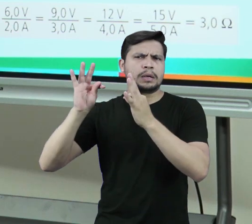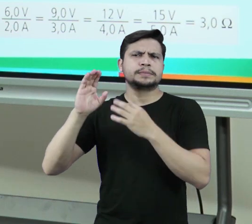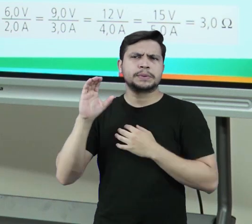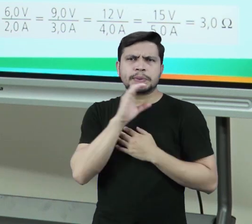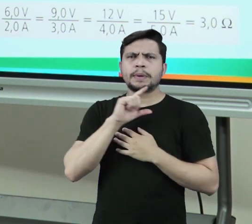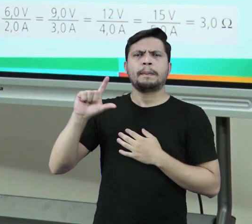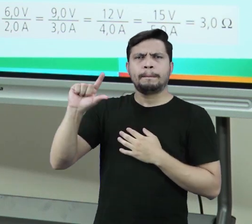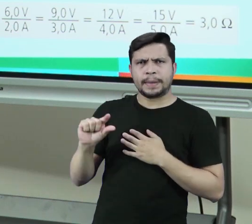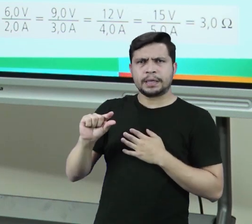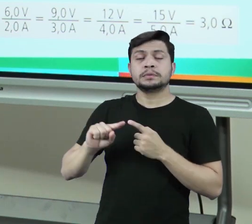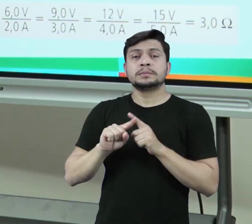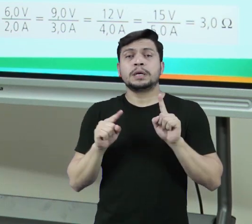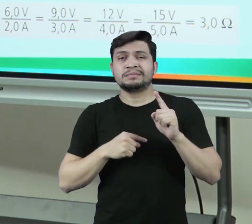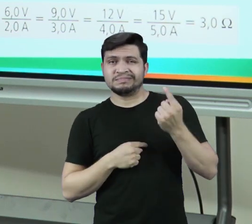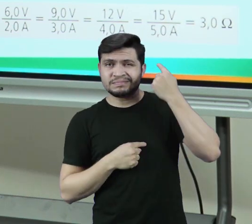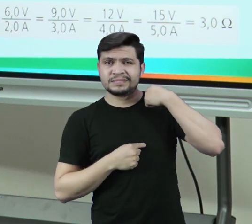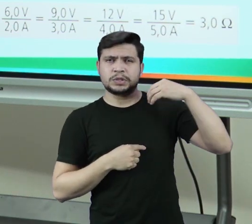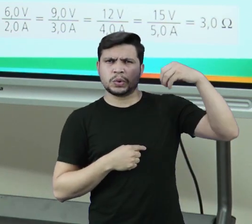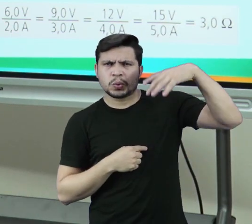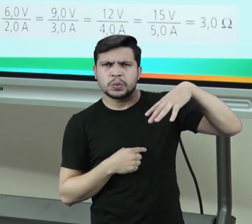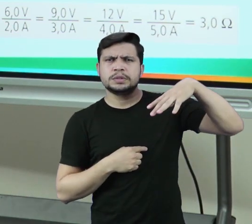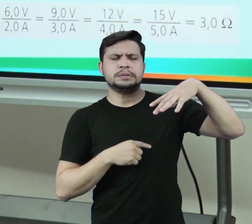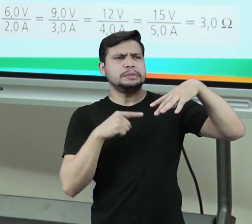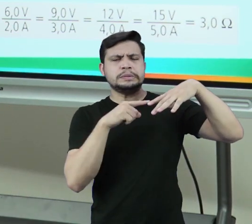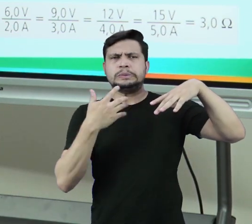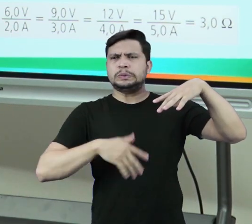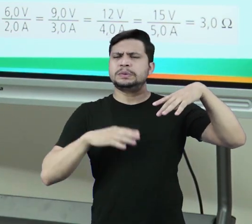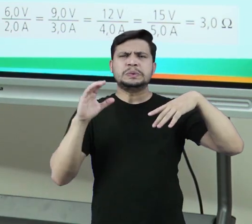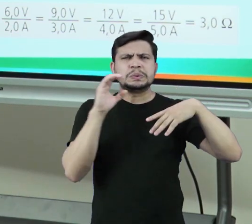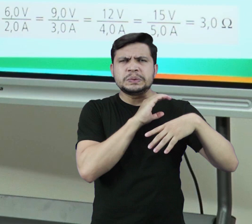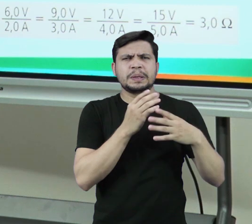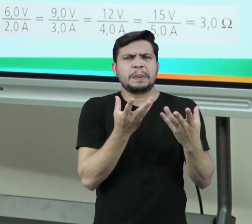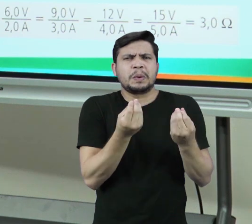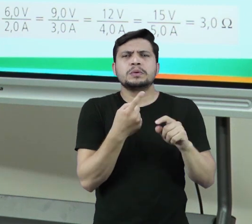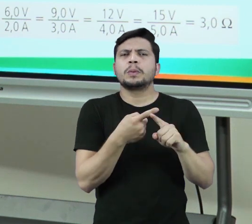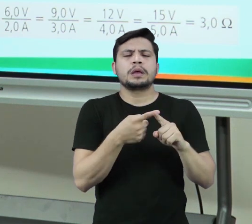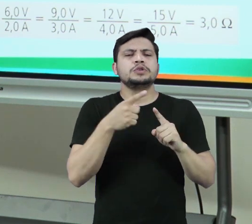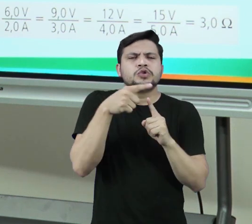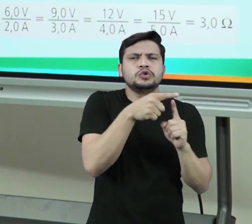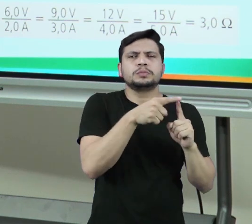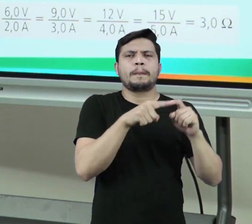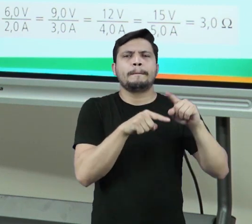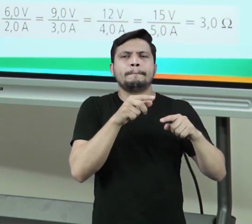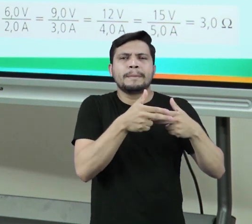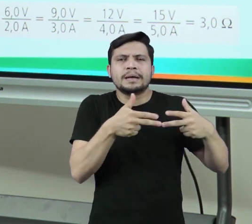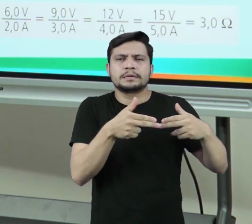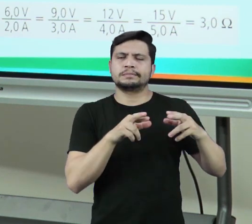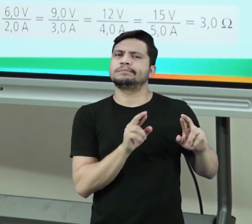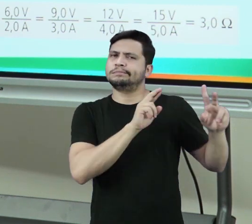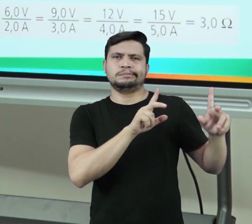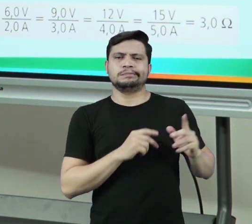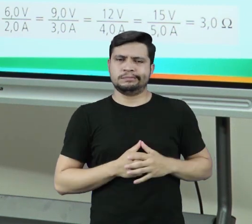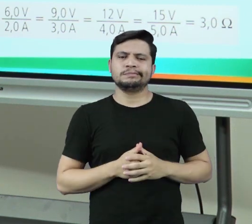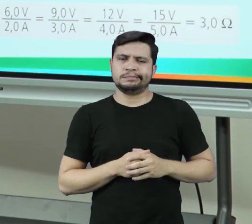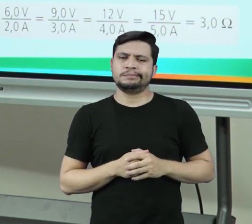uma resistência muito alta. Por exemplo, um material conhecido como tungstênio, que era a lâmpada de filamento, e aí ela sim dava para ver